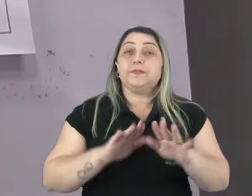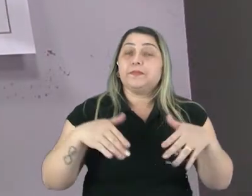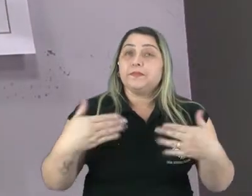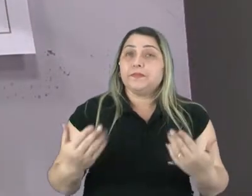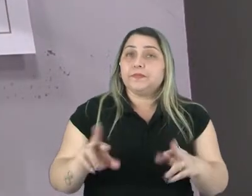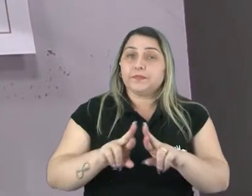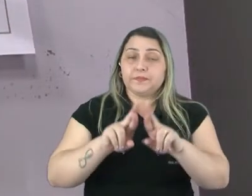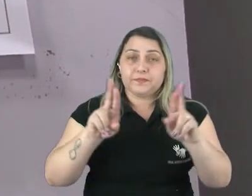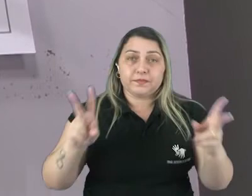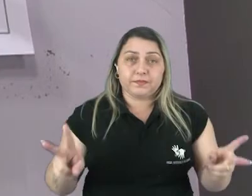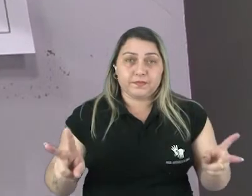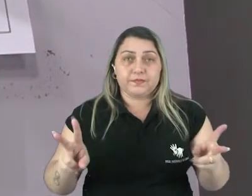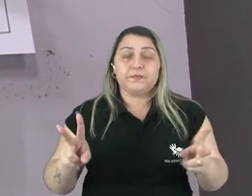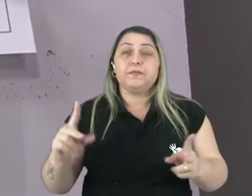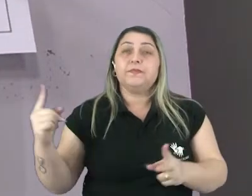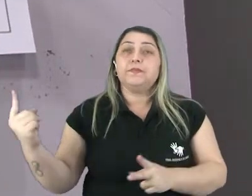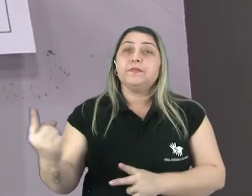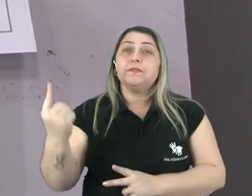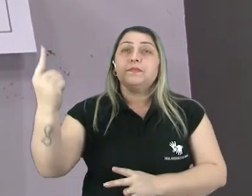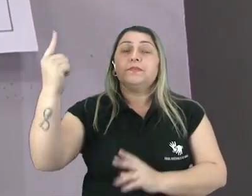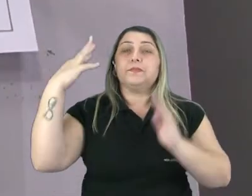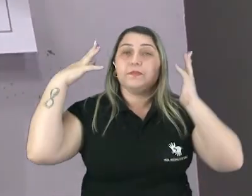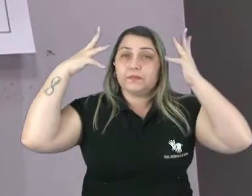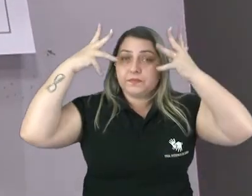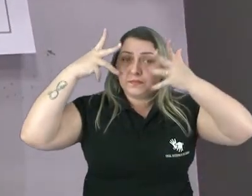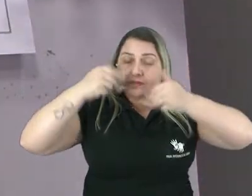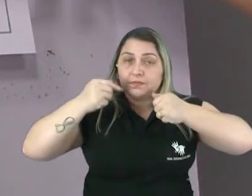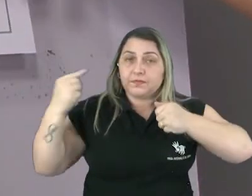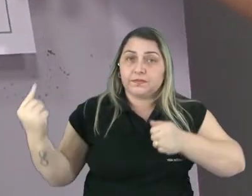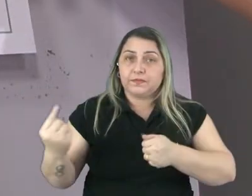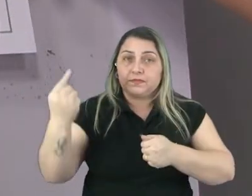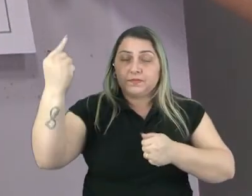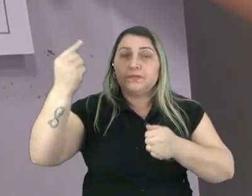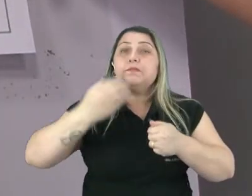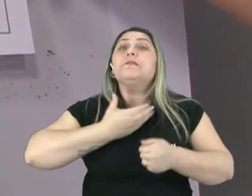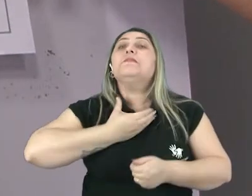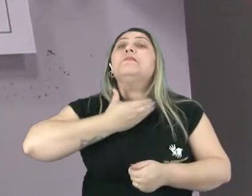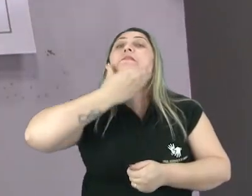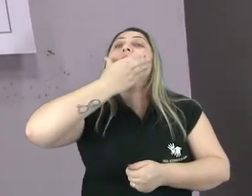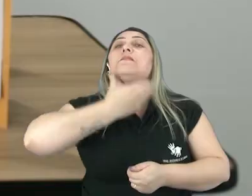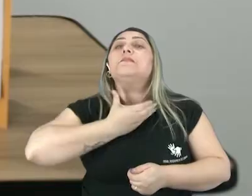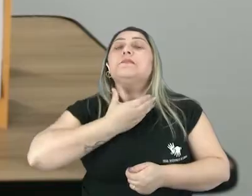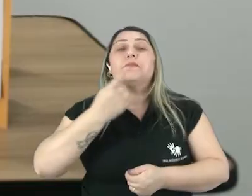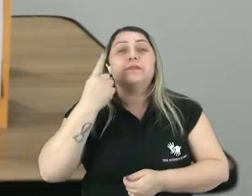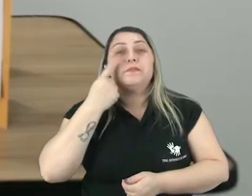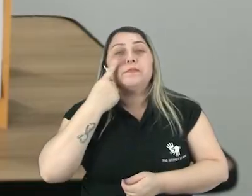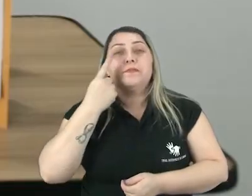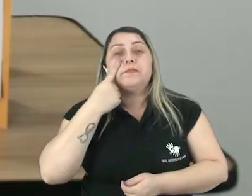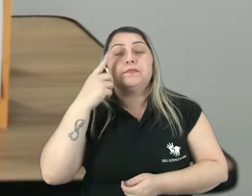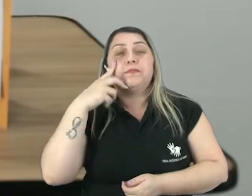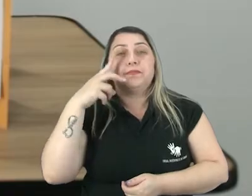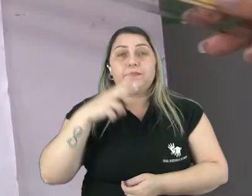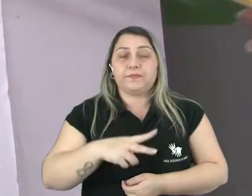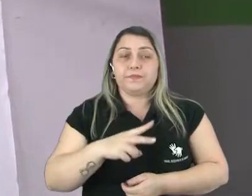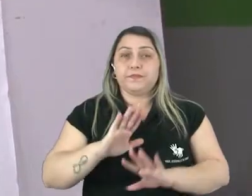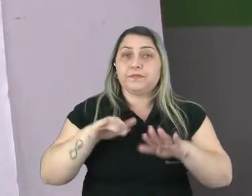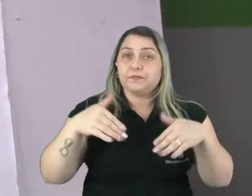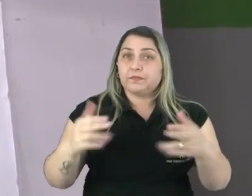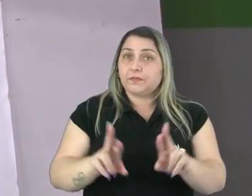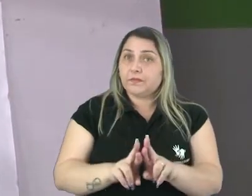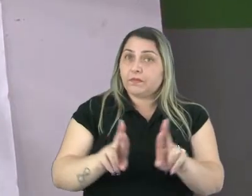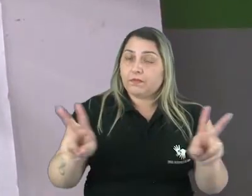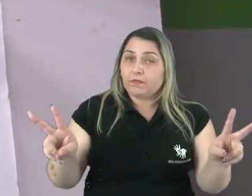Qual a diferença entre a altura do leão e a altura da girafa? Vamos observar, então. Qual